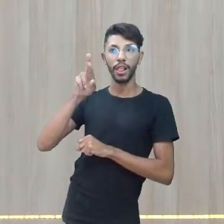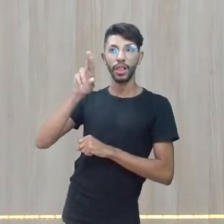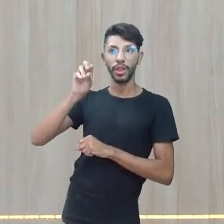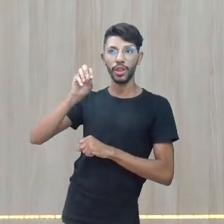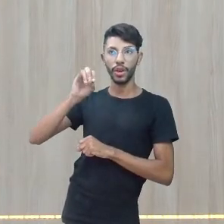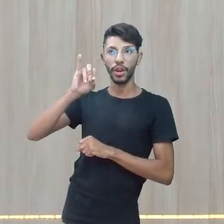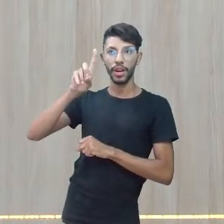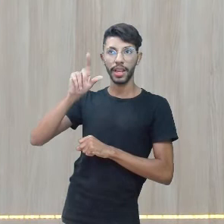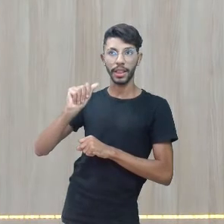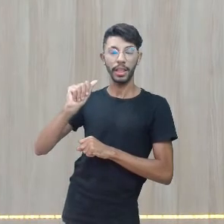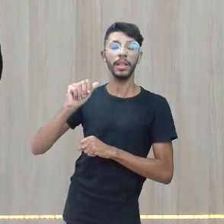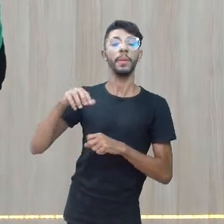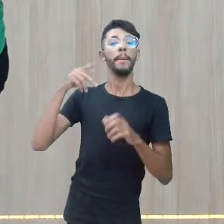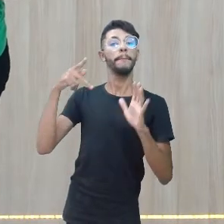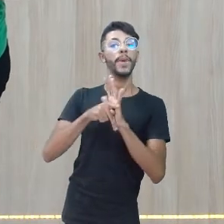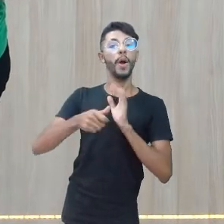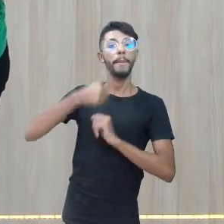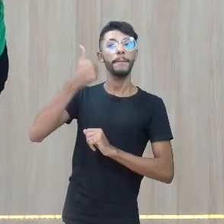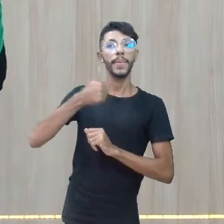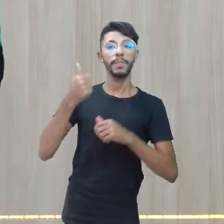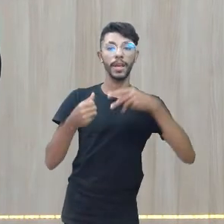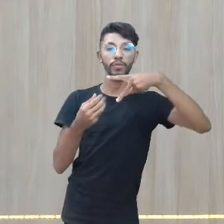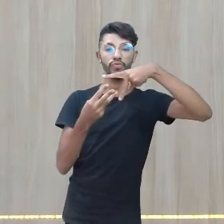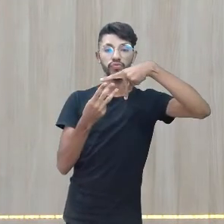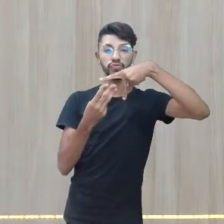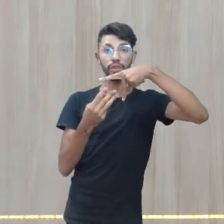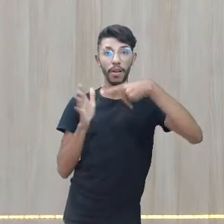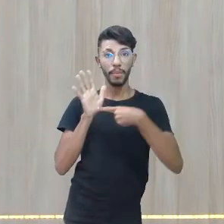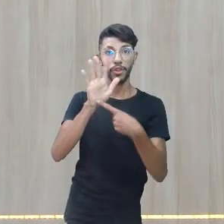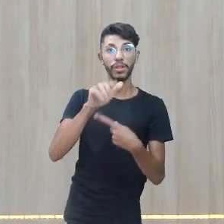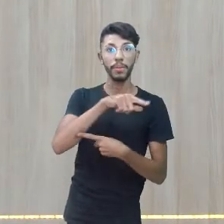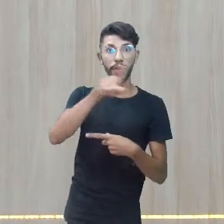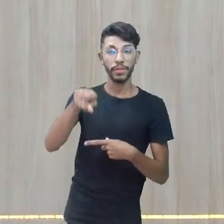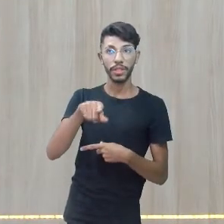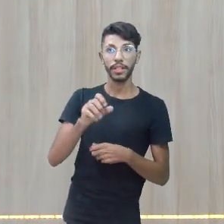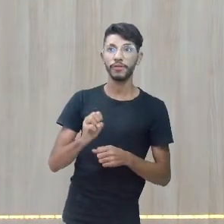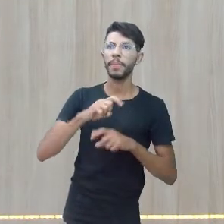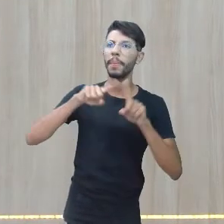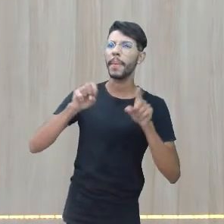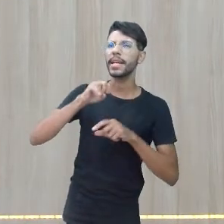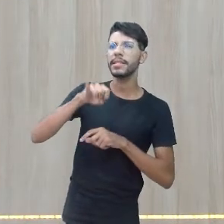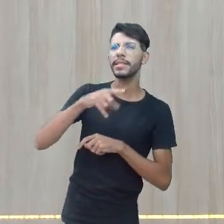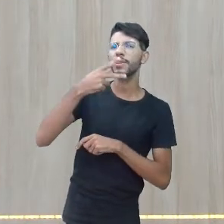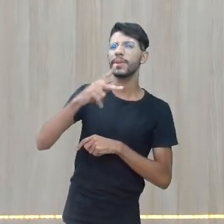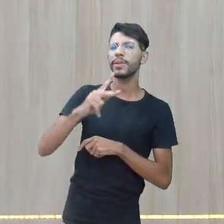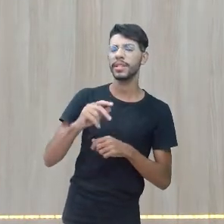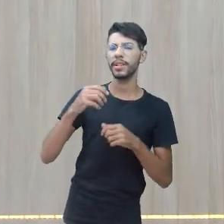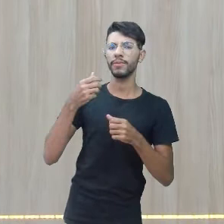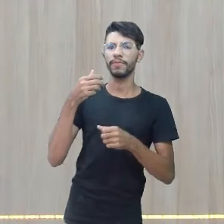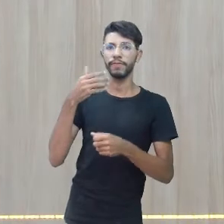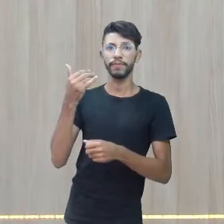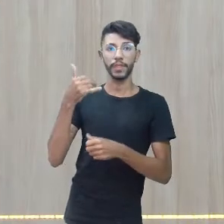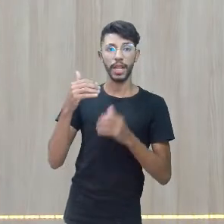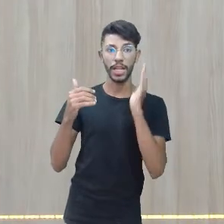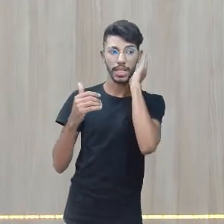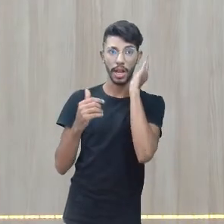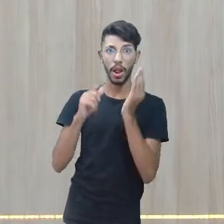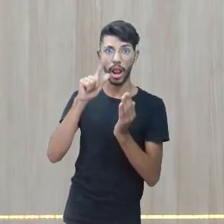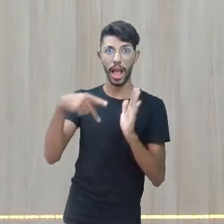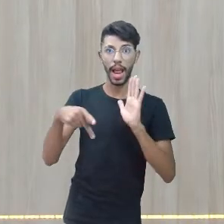vai aparecer aí para vocês, tá? Se o seu celular ele tem o sistema